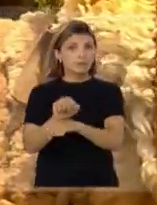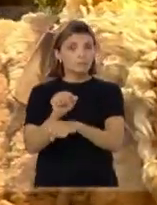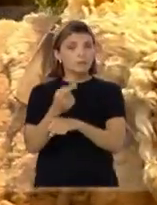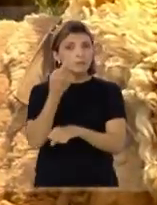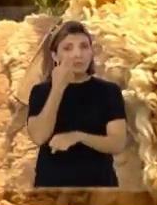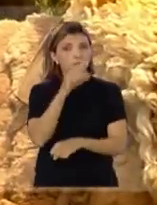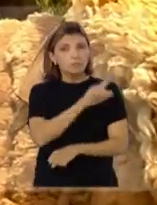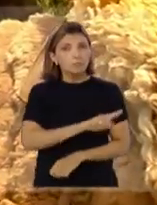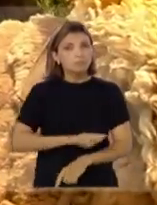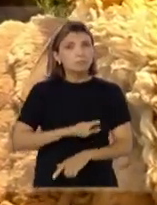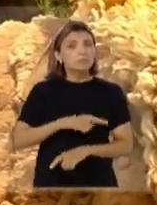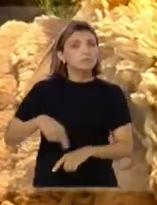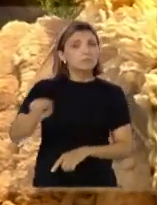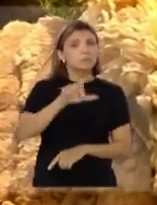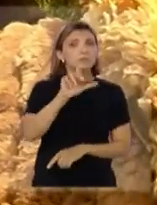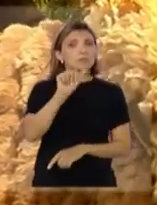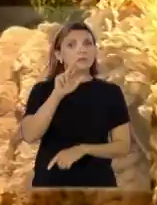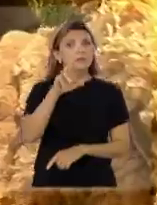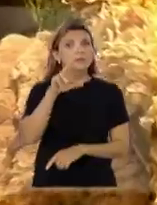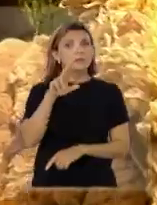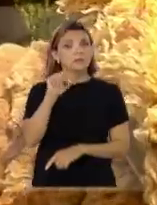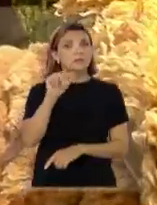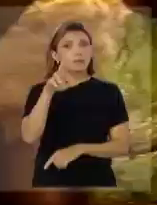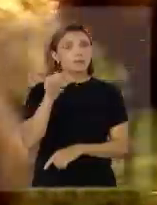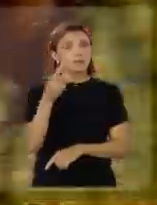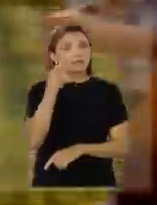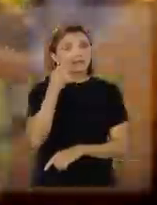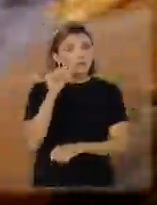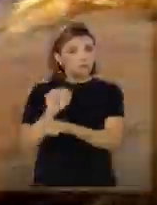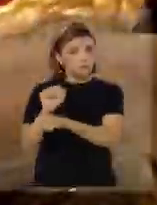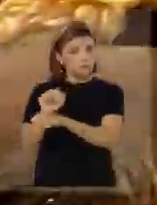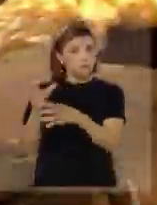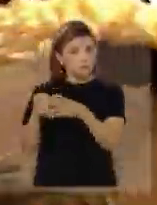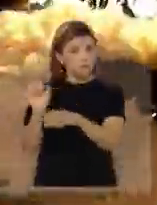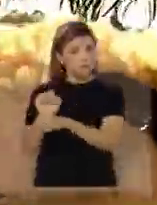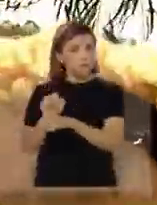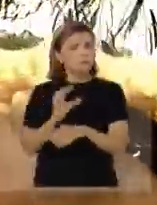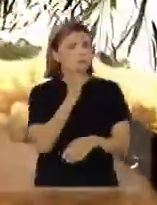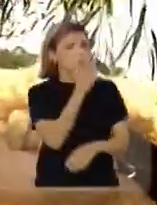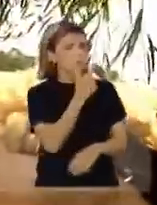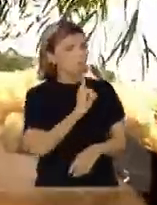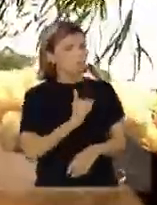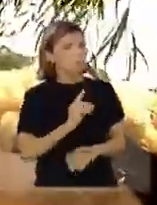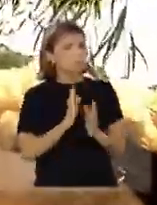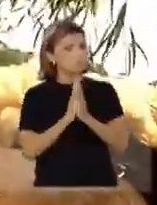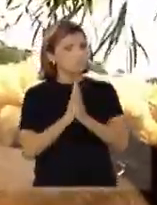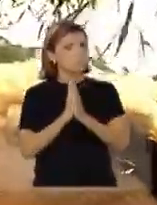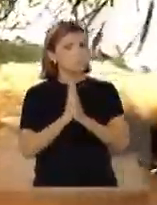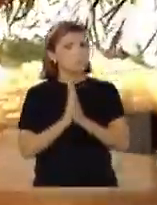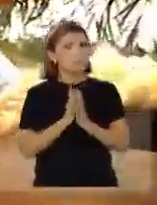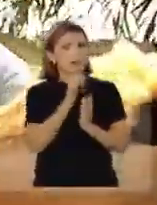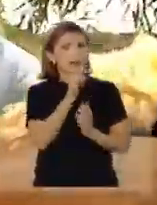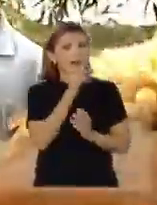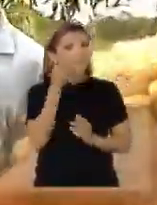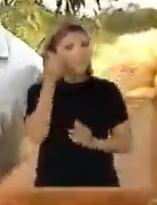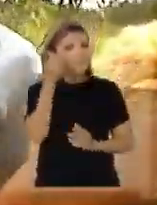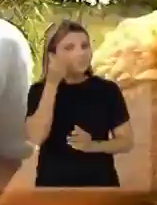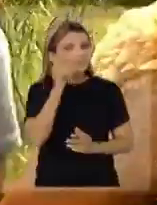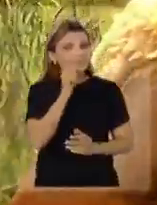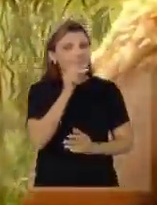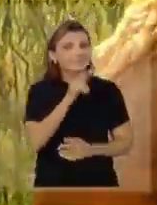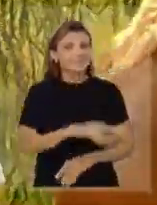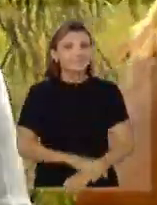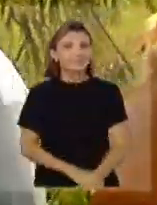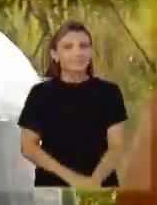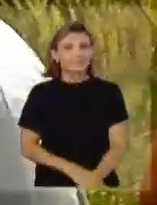Pessoal, espera um pouco aí. Vou dar uma olhada nessa área. Pode ter ninho de arara. Tá bom, vai lá, Vivi. Espera aqui. Ai, mas não demora muito, tá? Ah, eu vou entrar